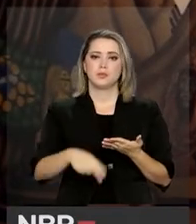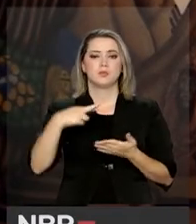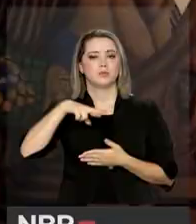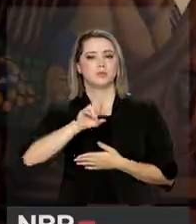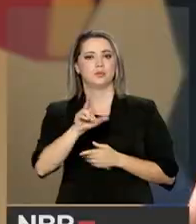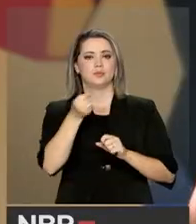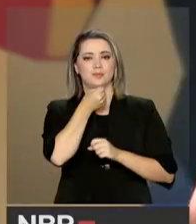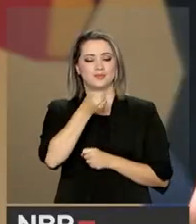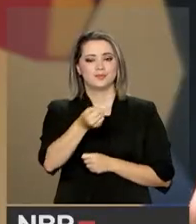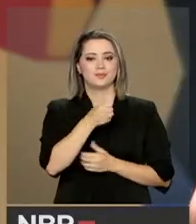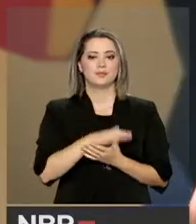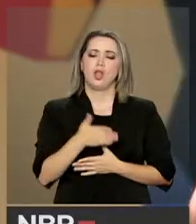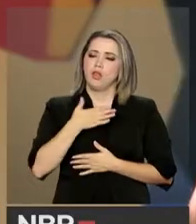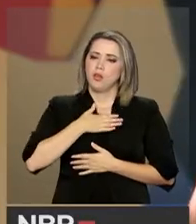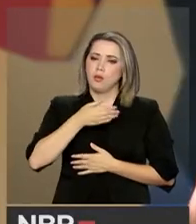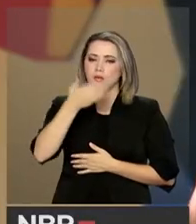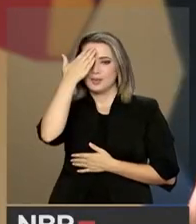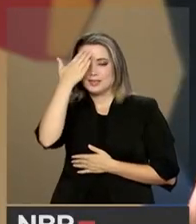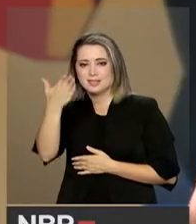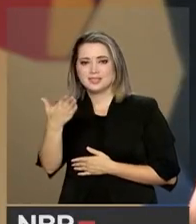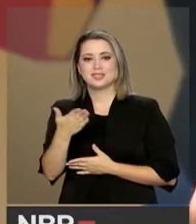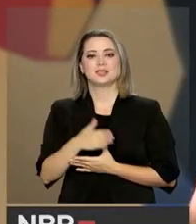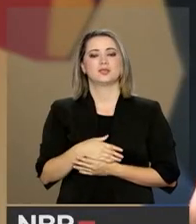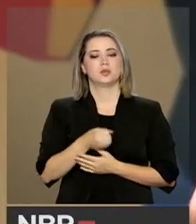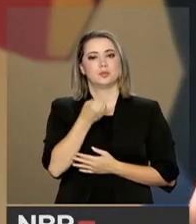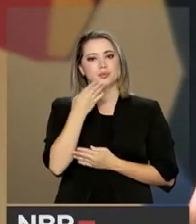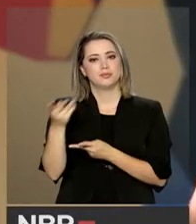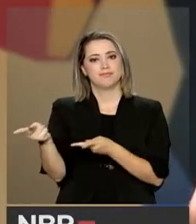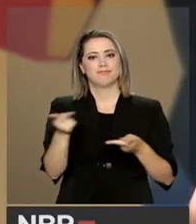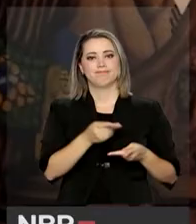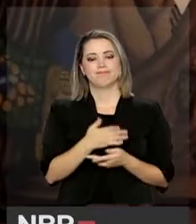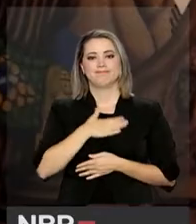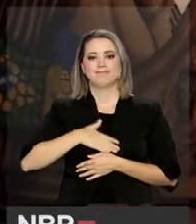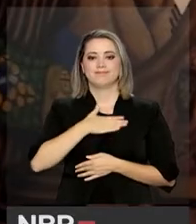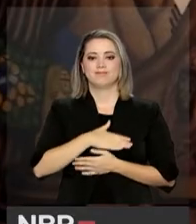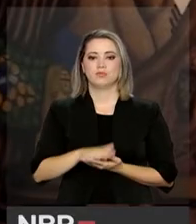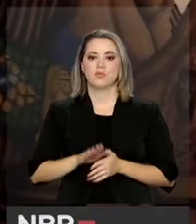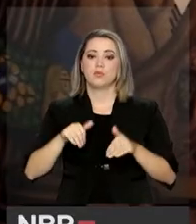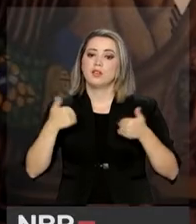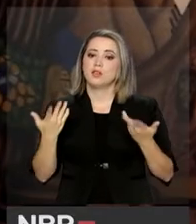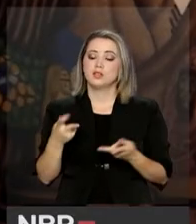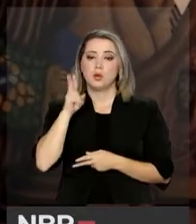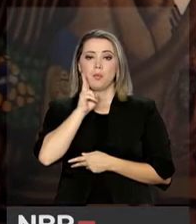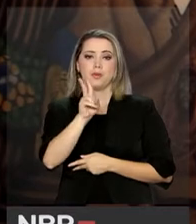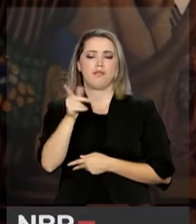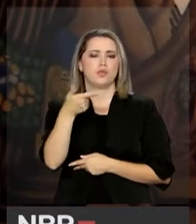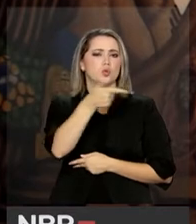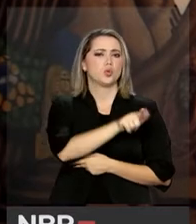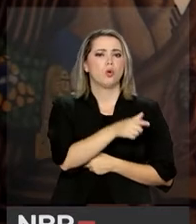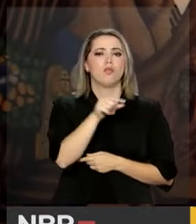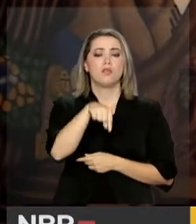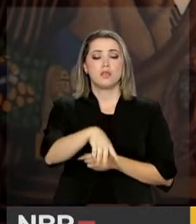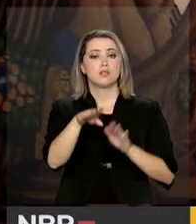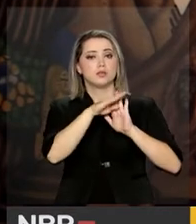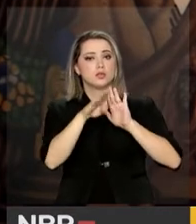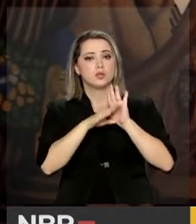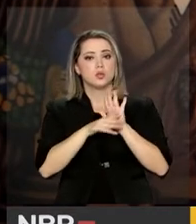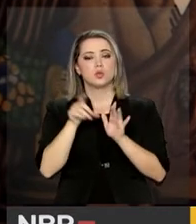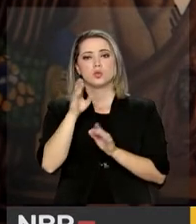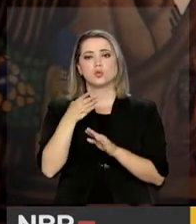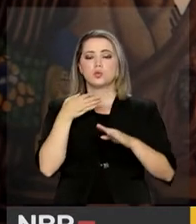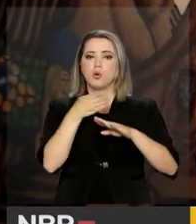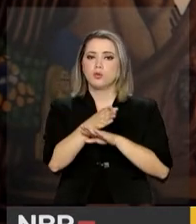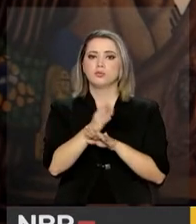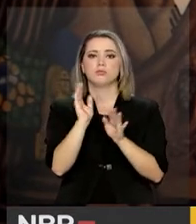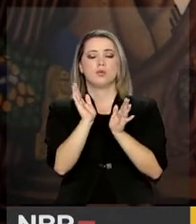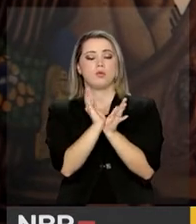NBR Entrevista. Eu que agradeço, Ana. Muito obrigada pelo convite. Foi um prazer. Então, para rever este e outros programas, basta acessar o